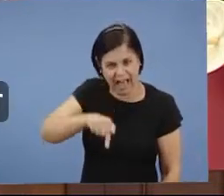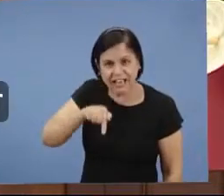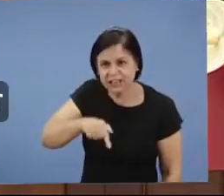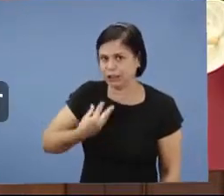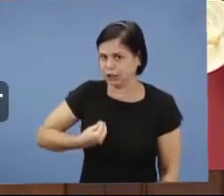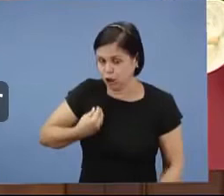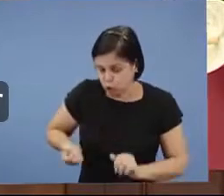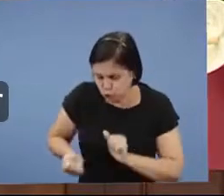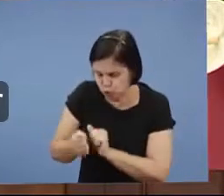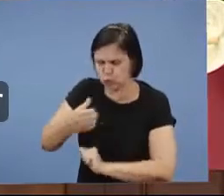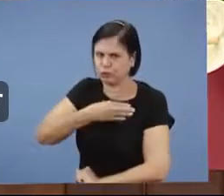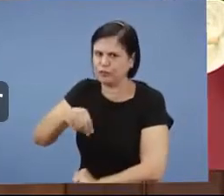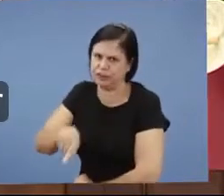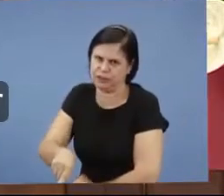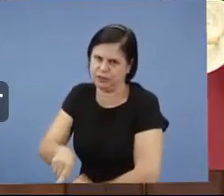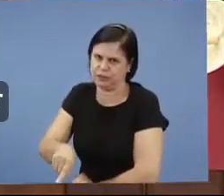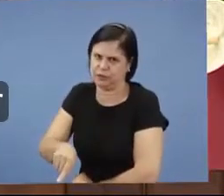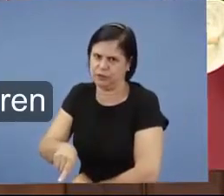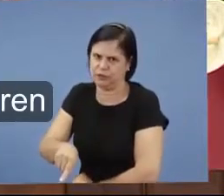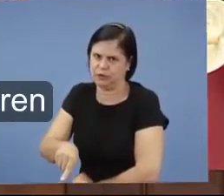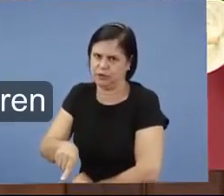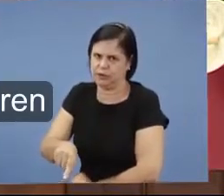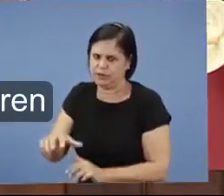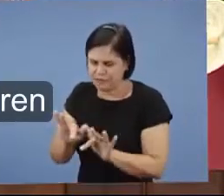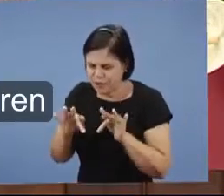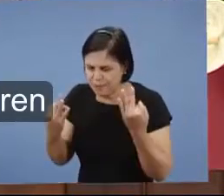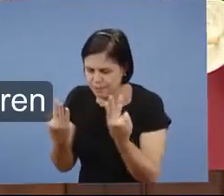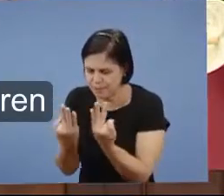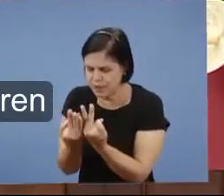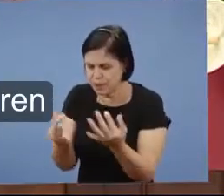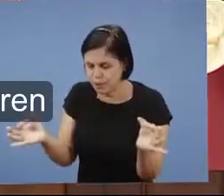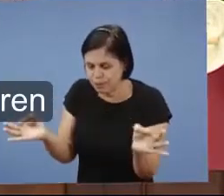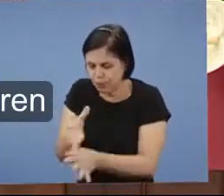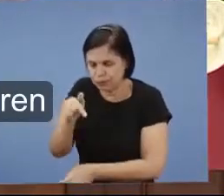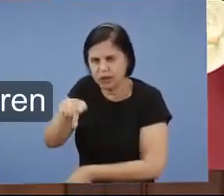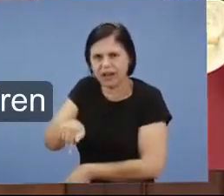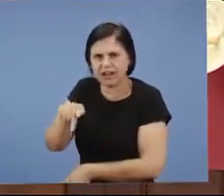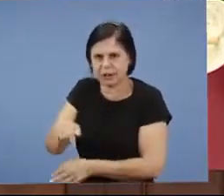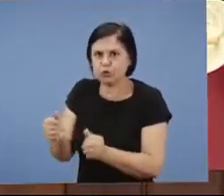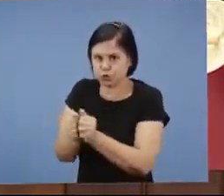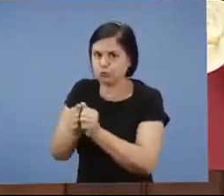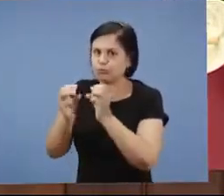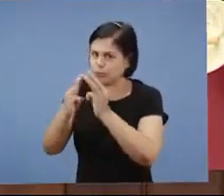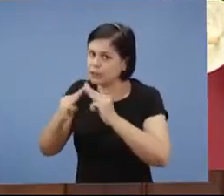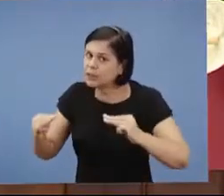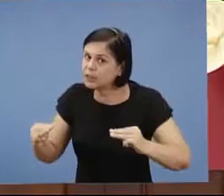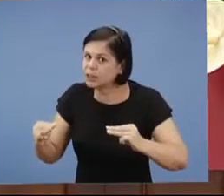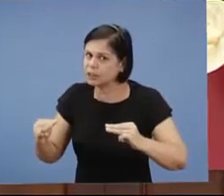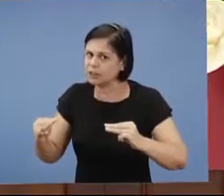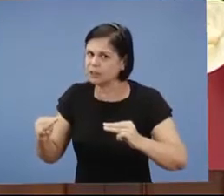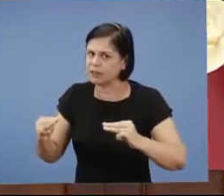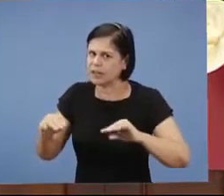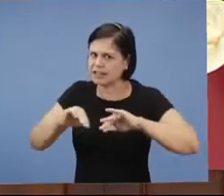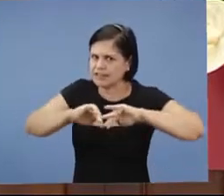sair um e deixando o outro, não. Vieram todos para aqui, estão acompanhando seus filhos.